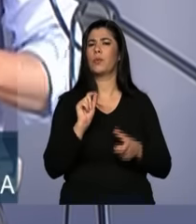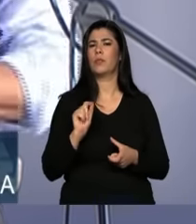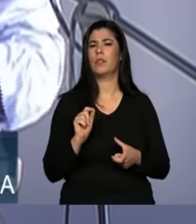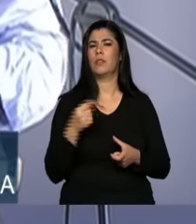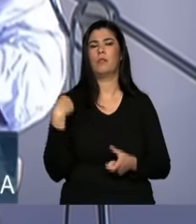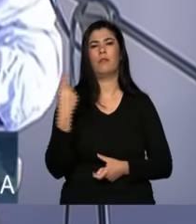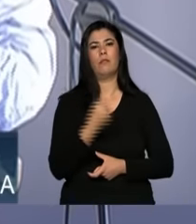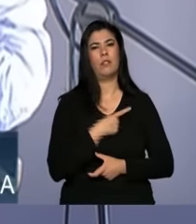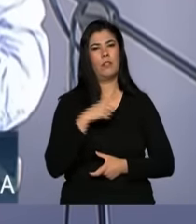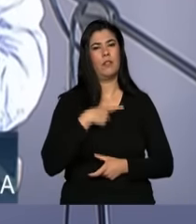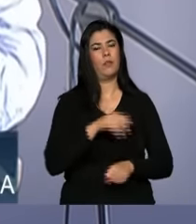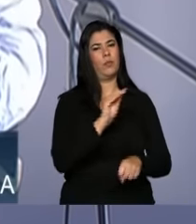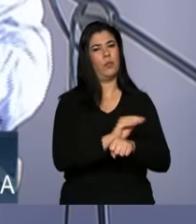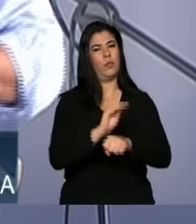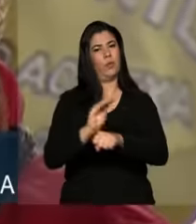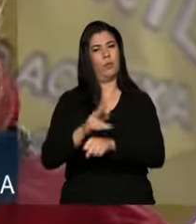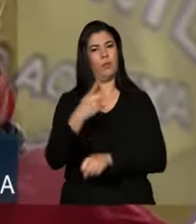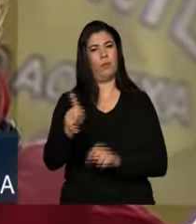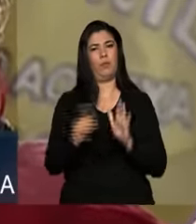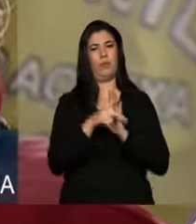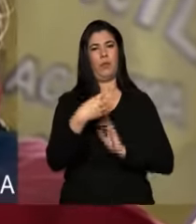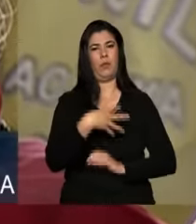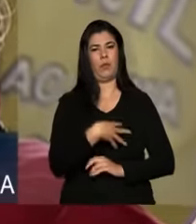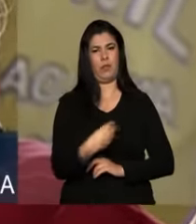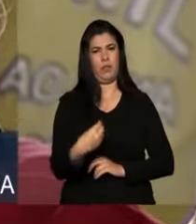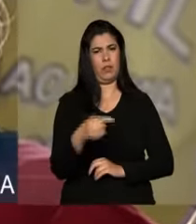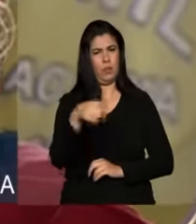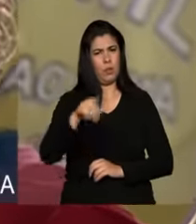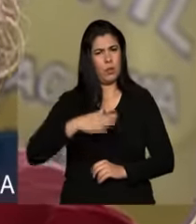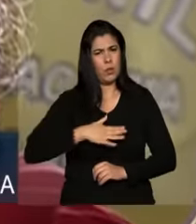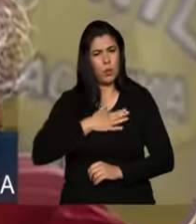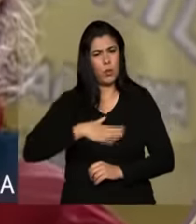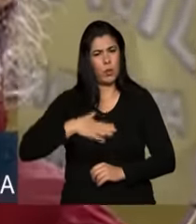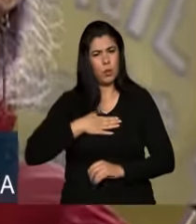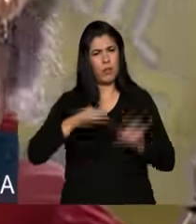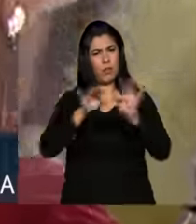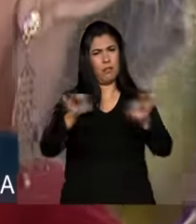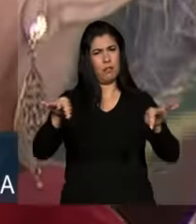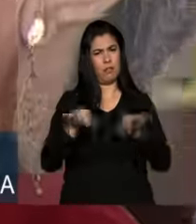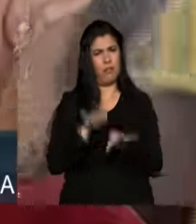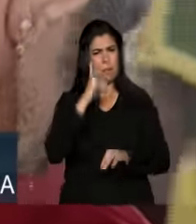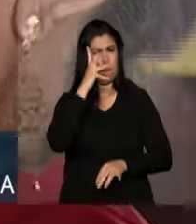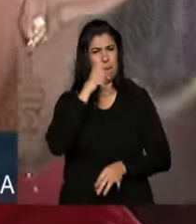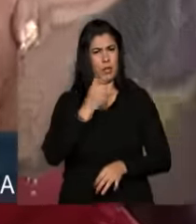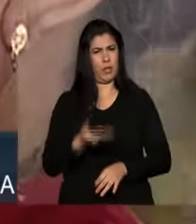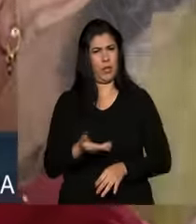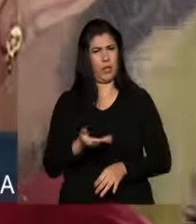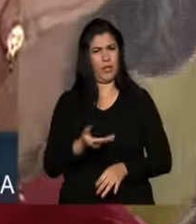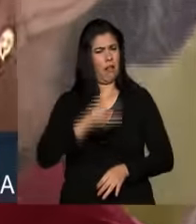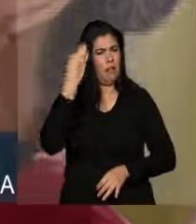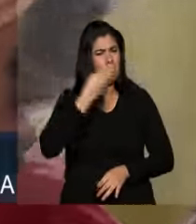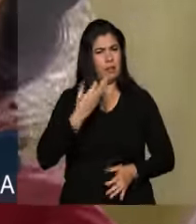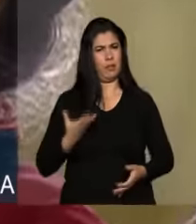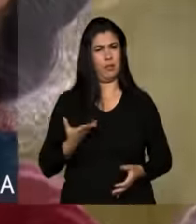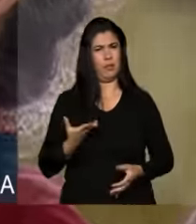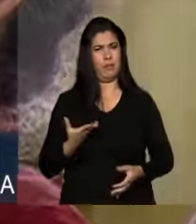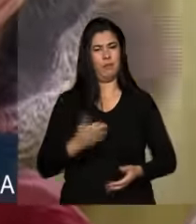onde nós vamos criar nossos filhos. Vocês estão gostando do condomínio? Ficou bonito? Não está lindo?